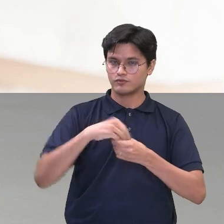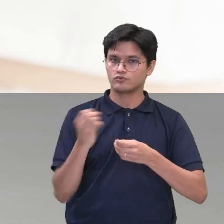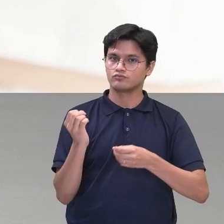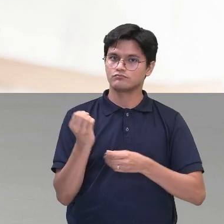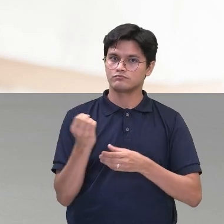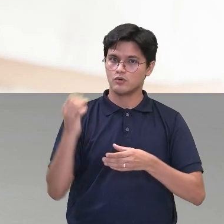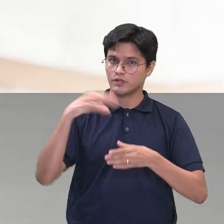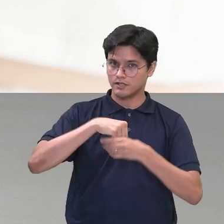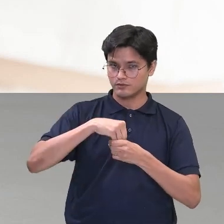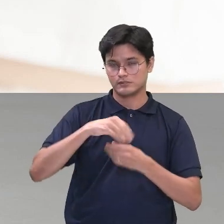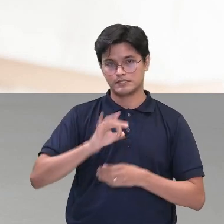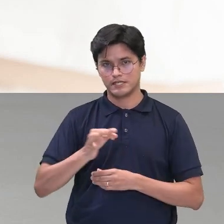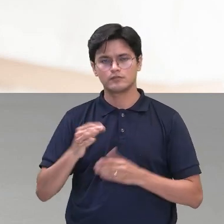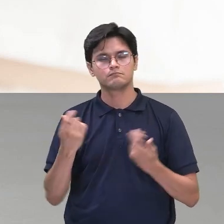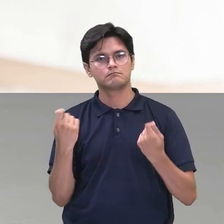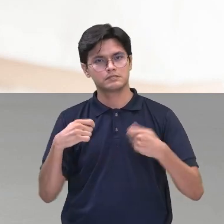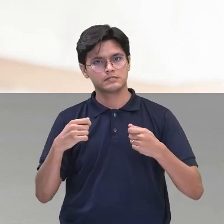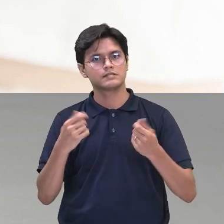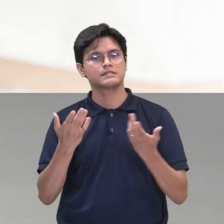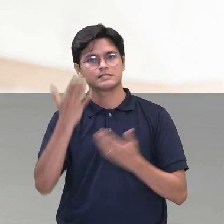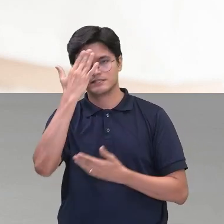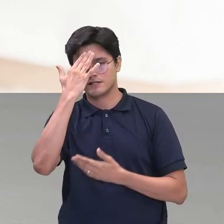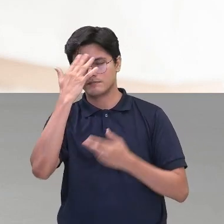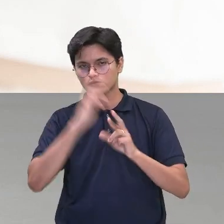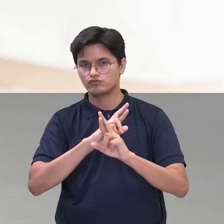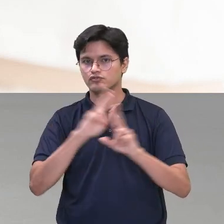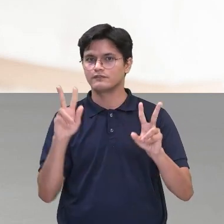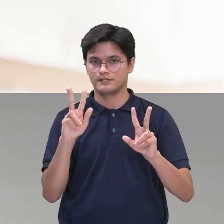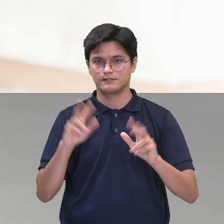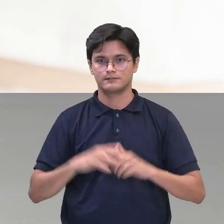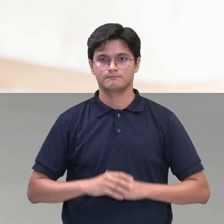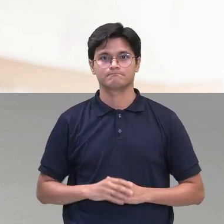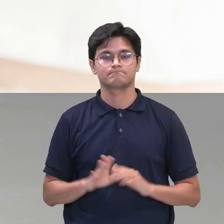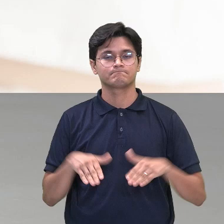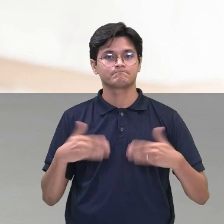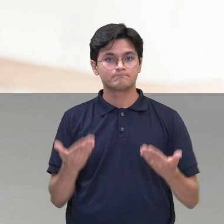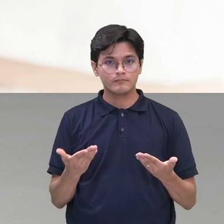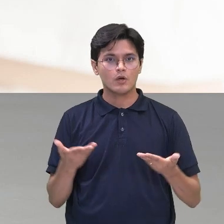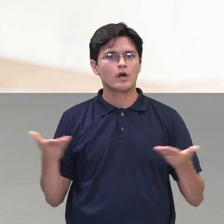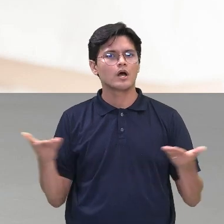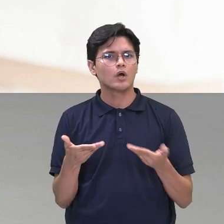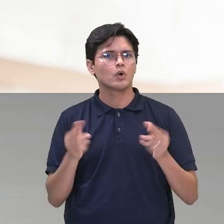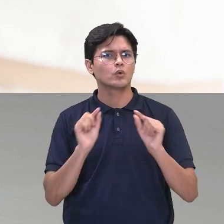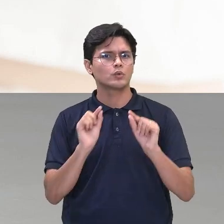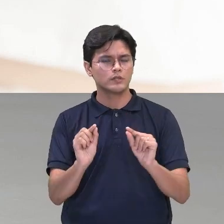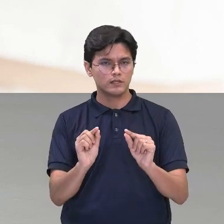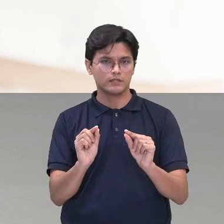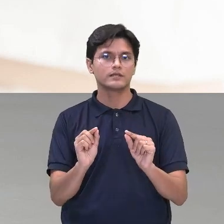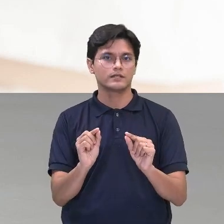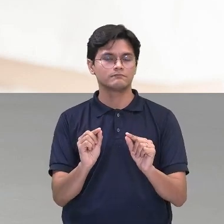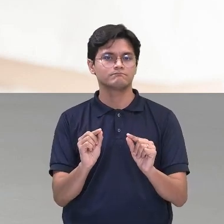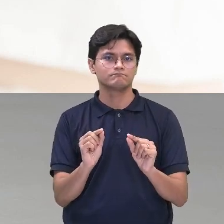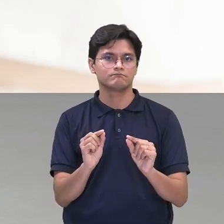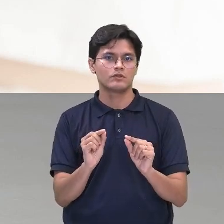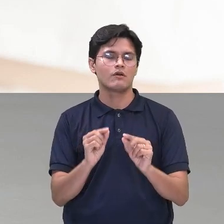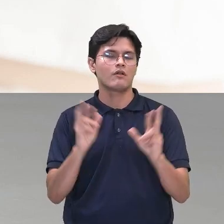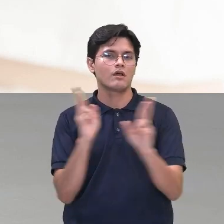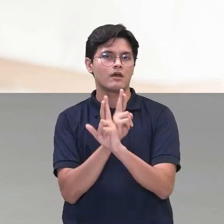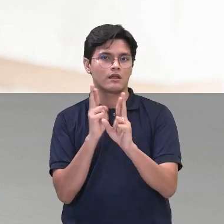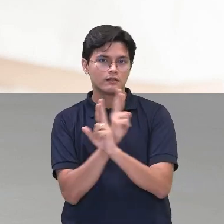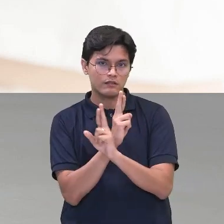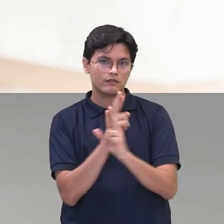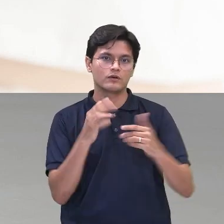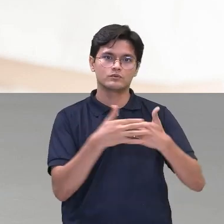a diferença de cada uma delas, como a gente está observando aí na nossa aula. Então, olha só, agora a gente vai ver um pouco dessa relação do tecido epitelial